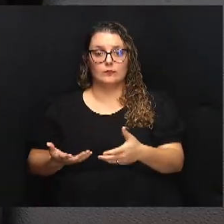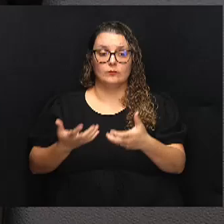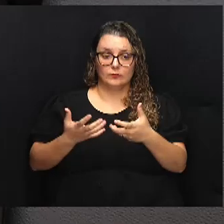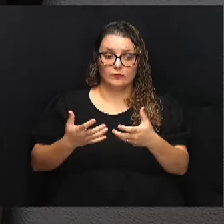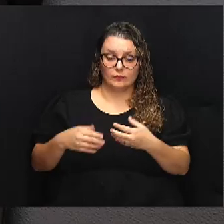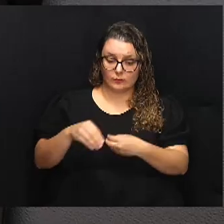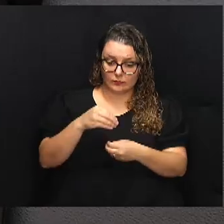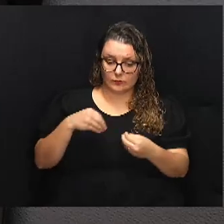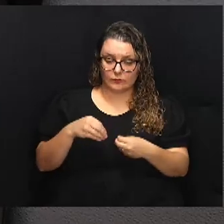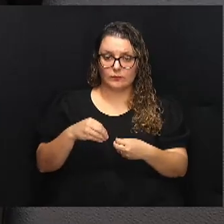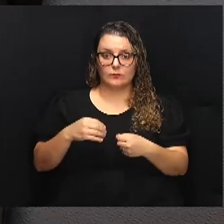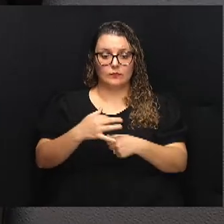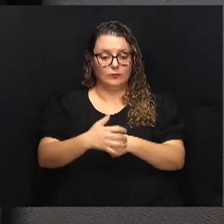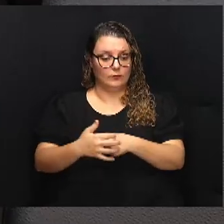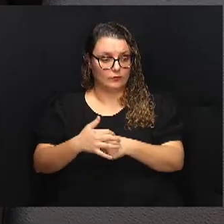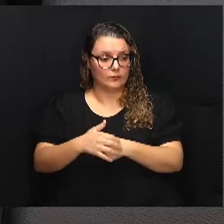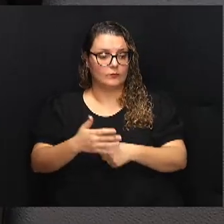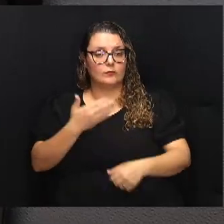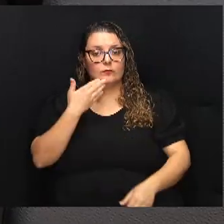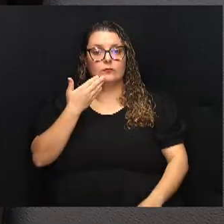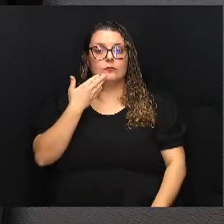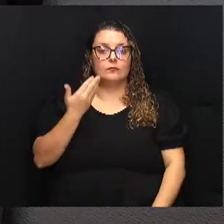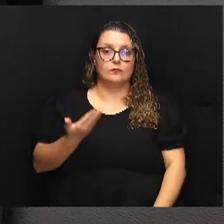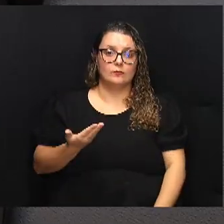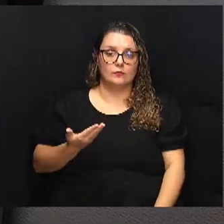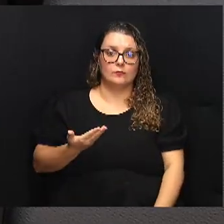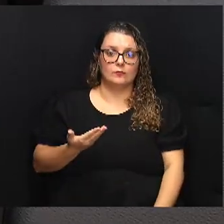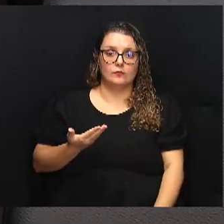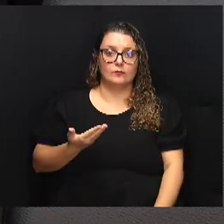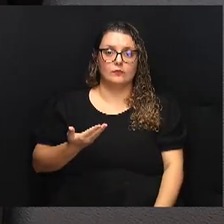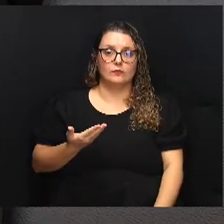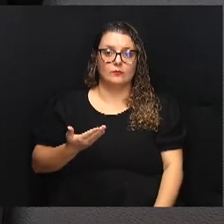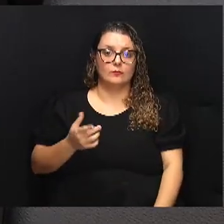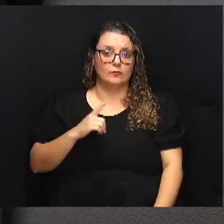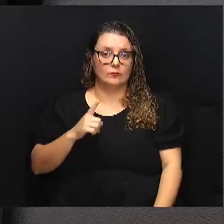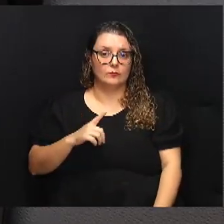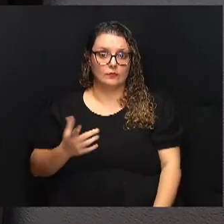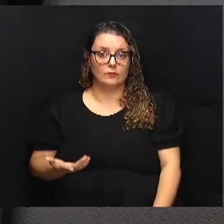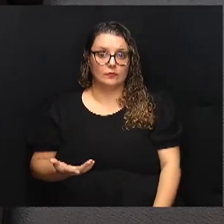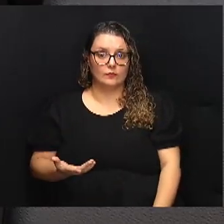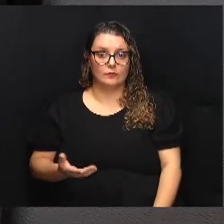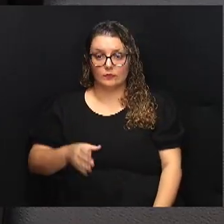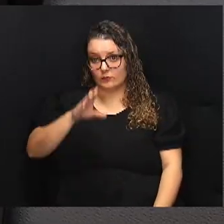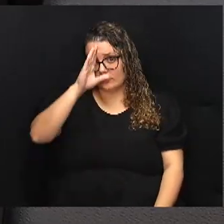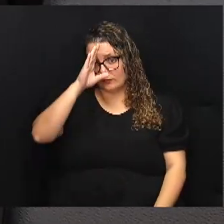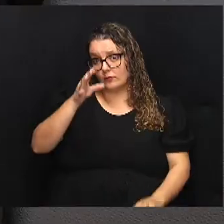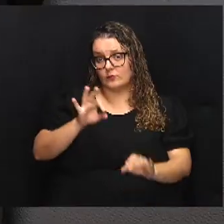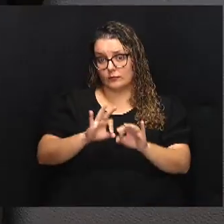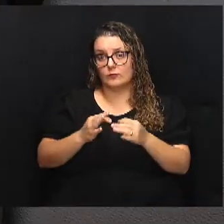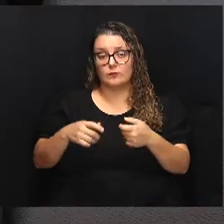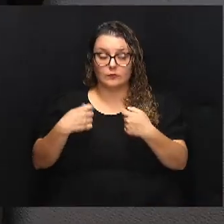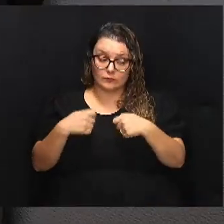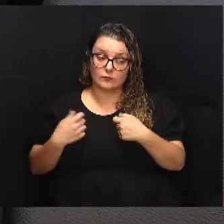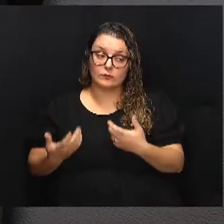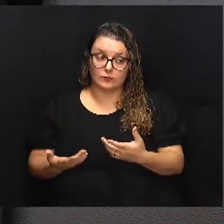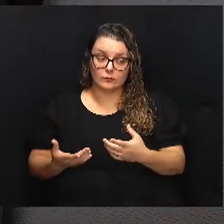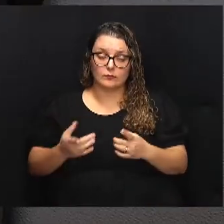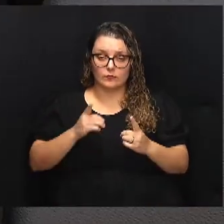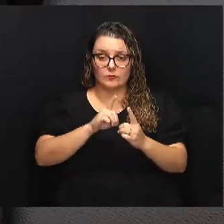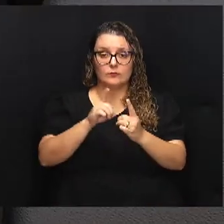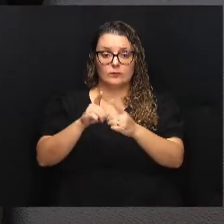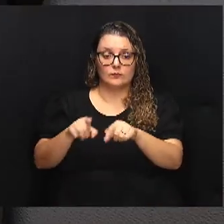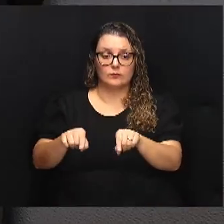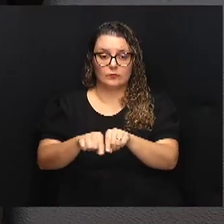tudo digital ali, que tivesse essa facilidade, principalmente para as famílias. As famílias precisam ser